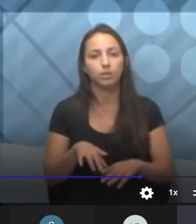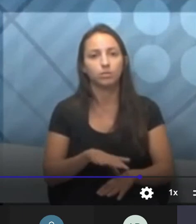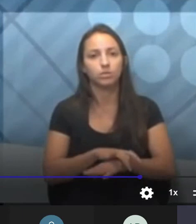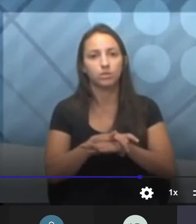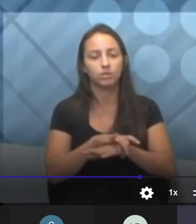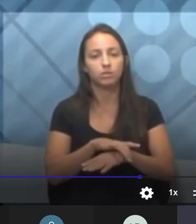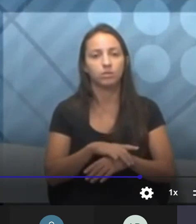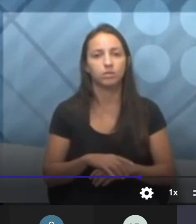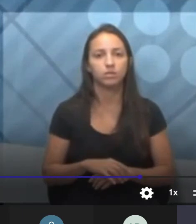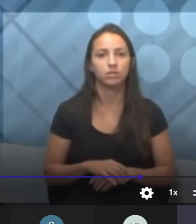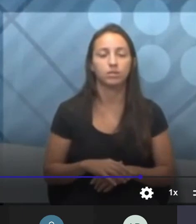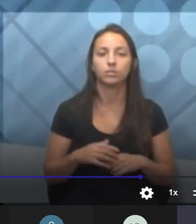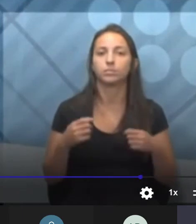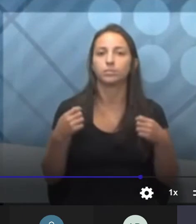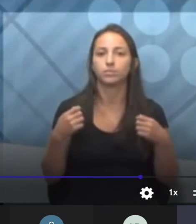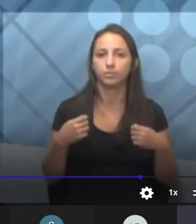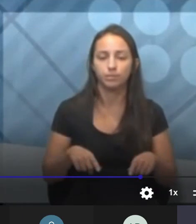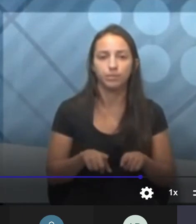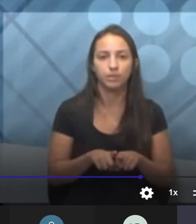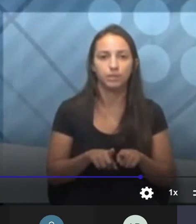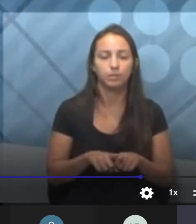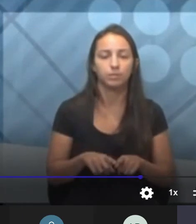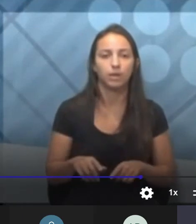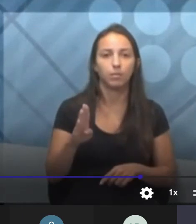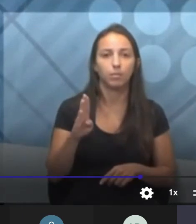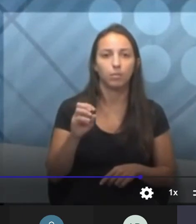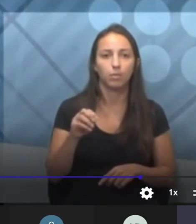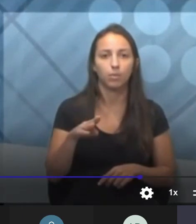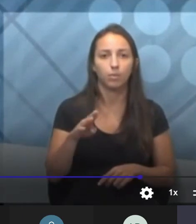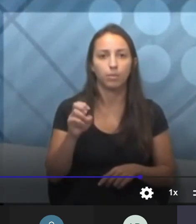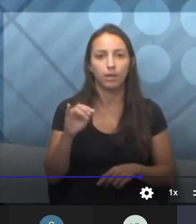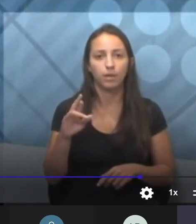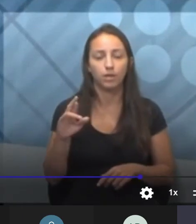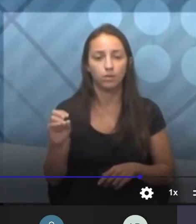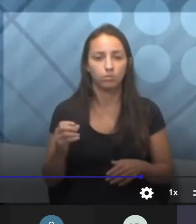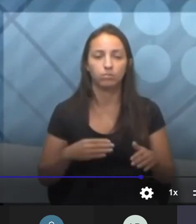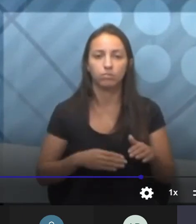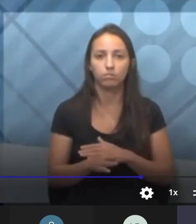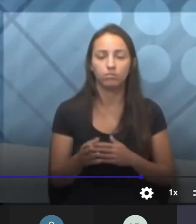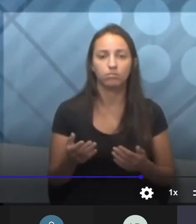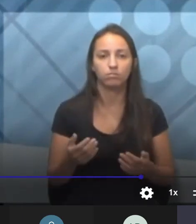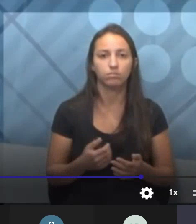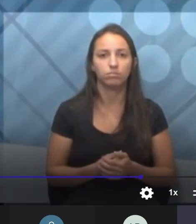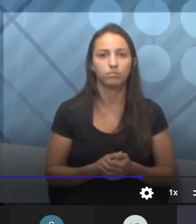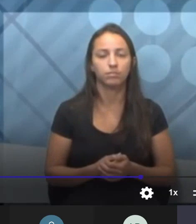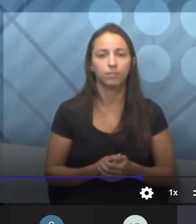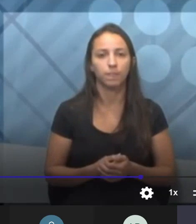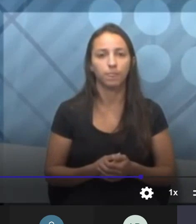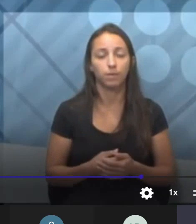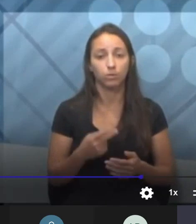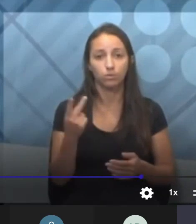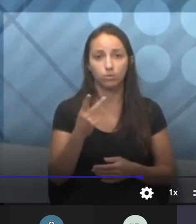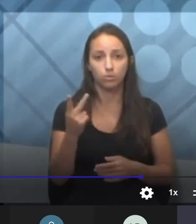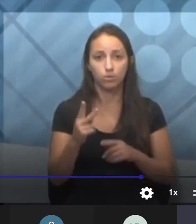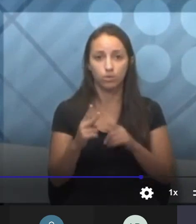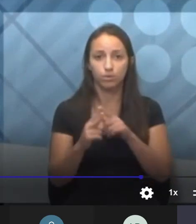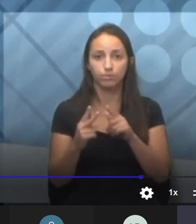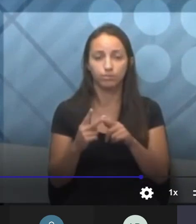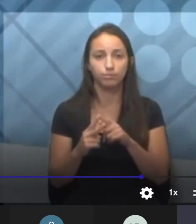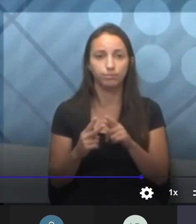segurança, esse projeto também vai ter que passar pelo Corpo de Bombeiros, tá bem? Então, são dois órgãos